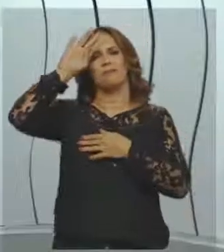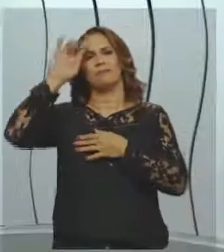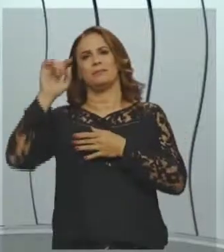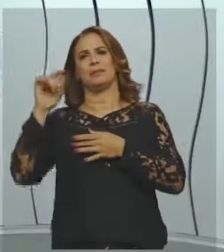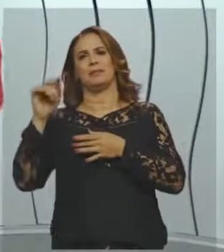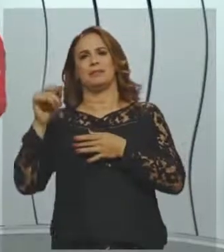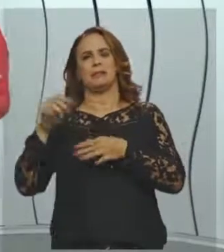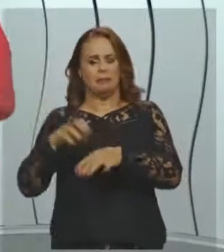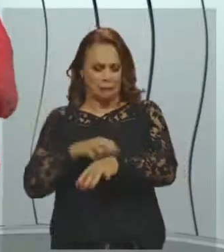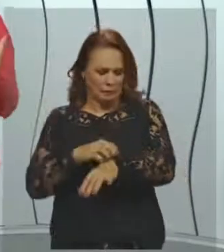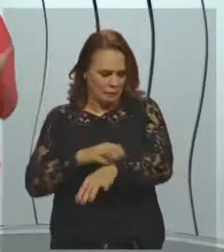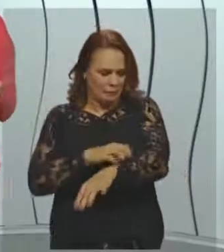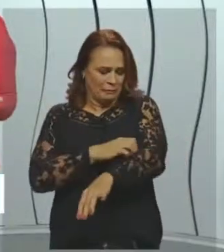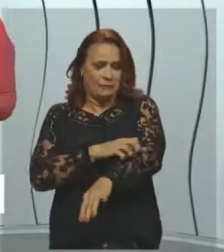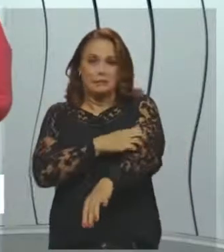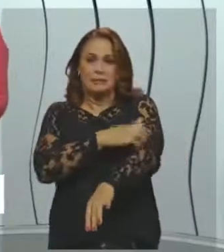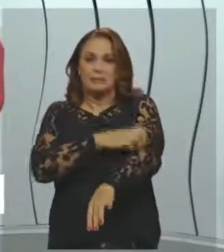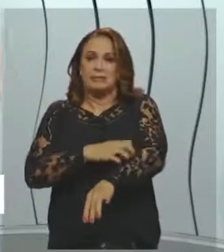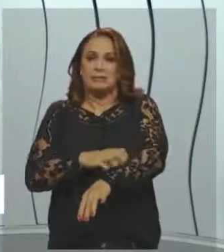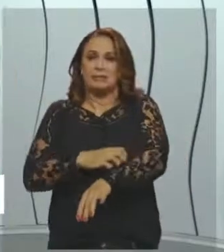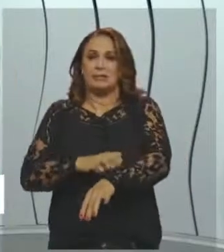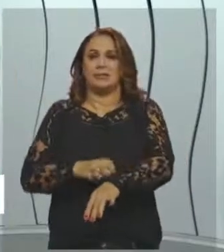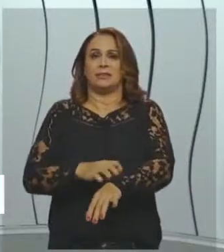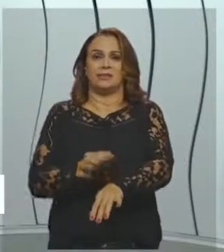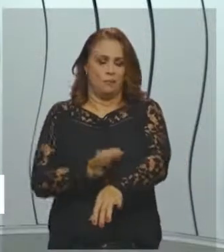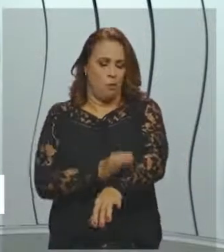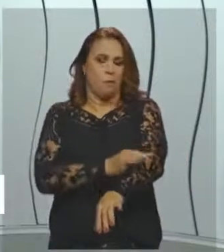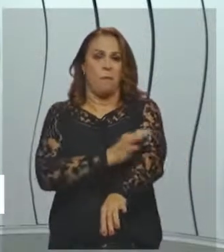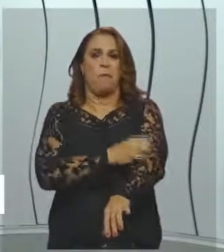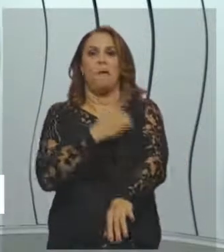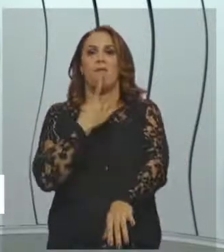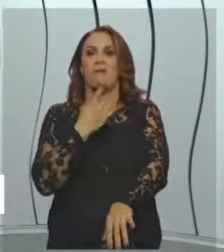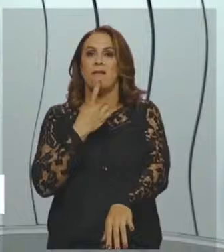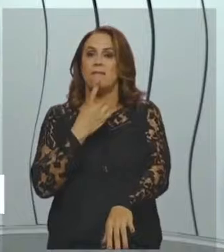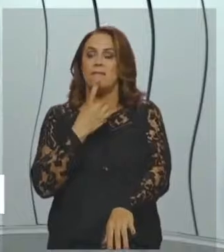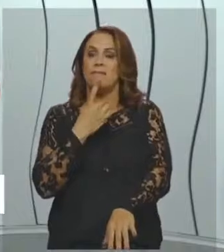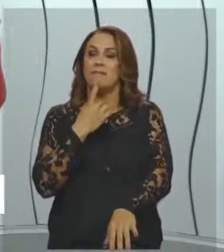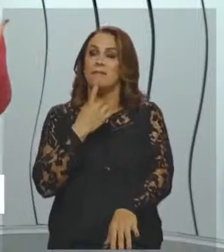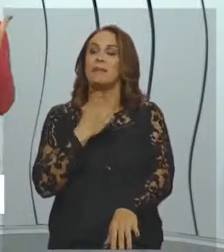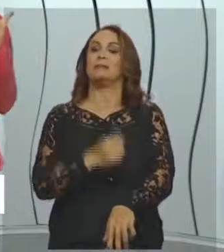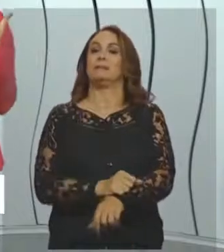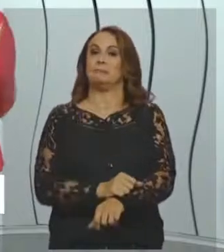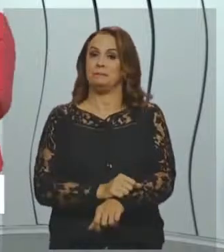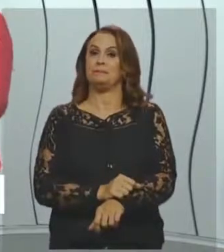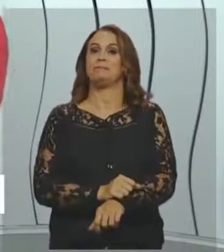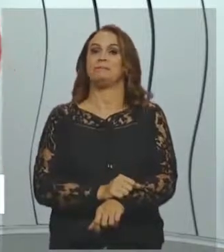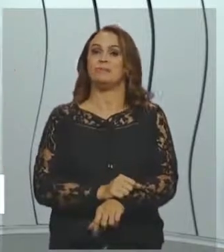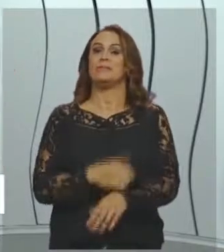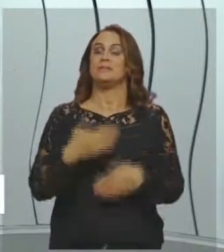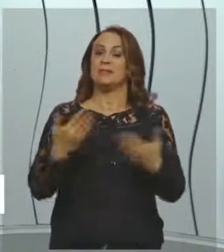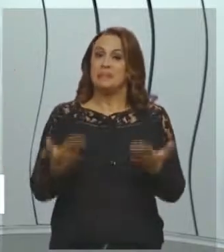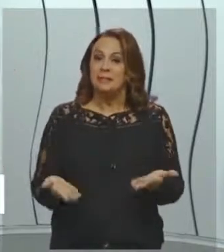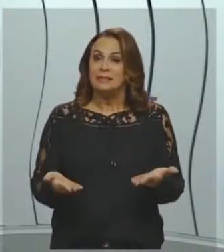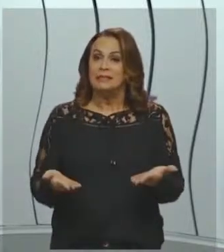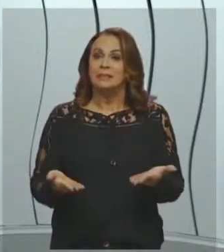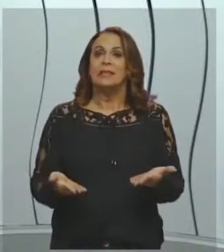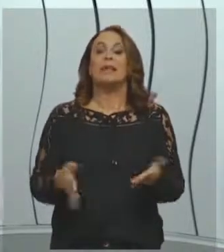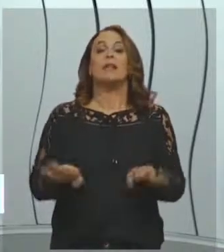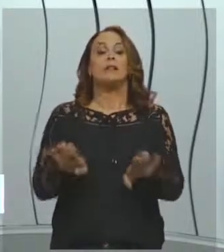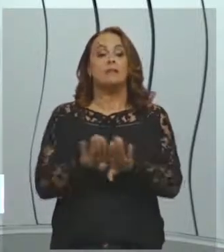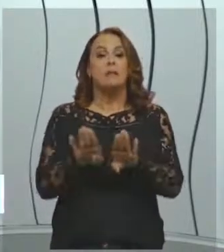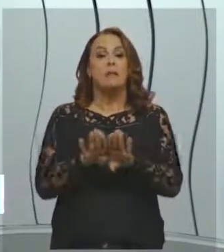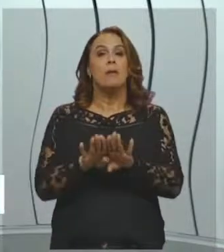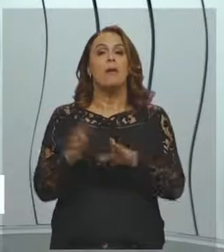é uma doença febril, grave também, causada por o vírus que a gente chama, que é transmitido pela picada